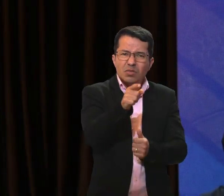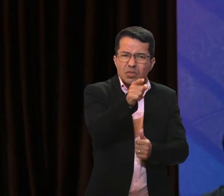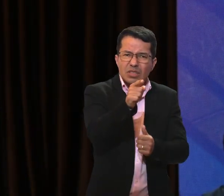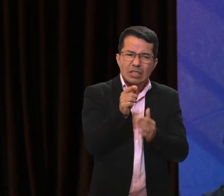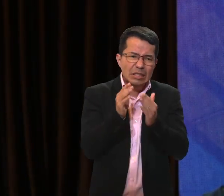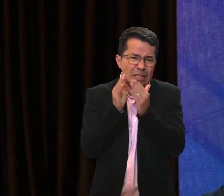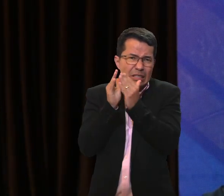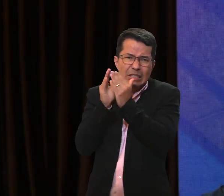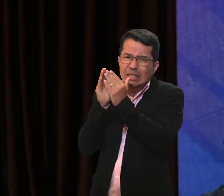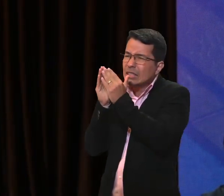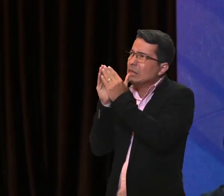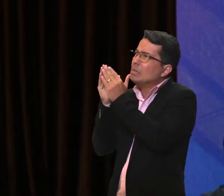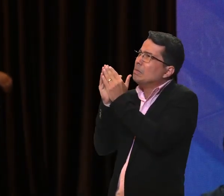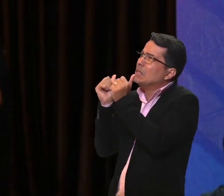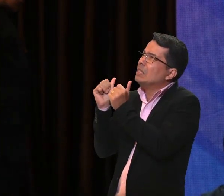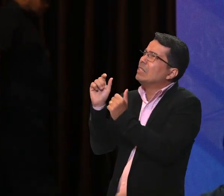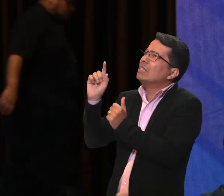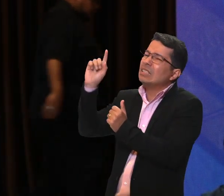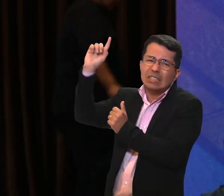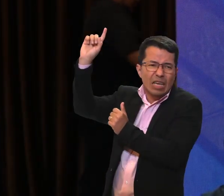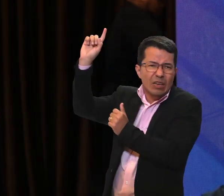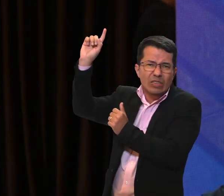Deus nos visita.